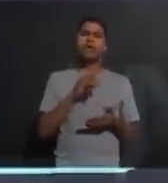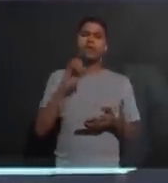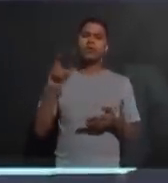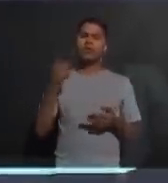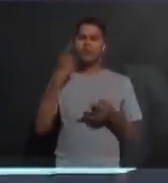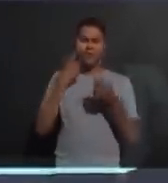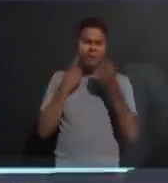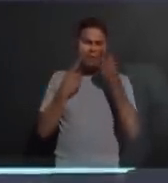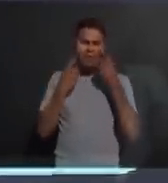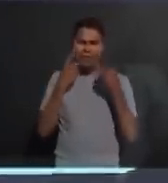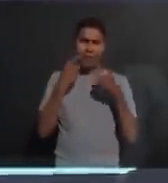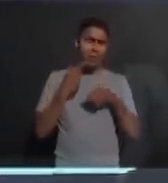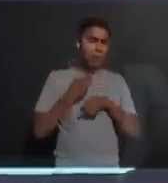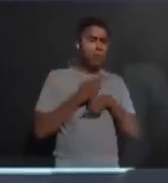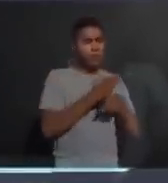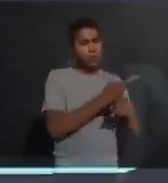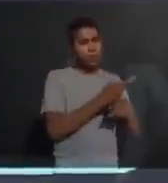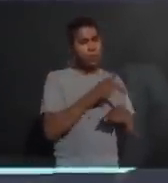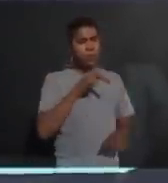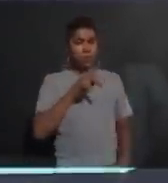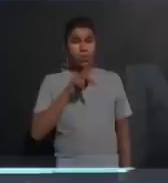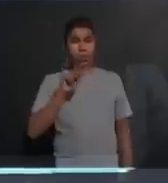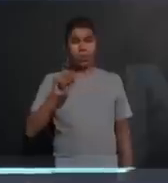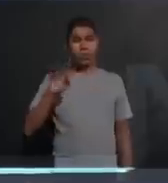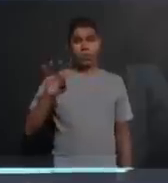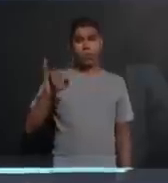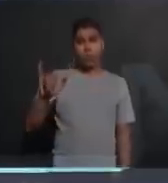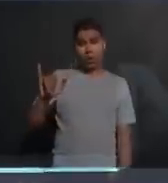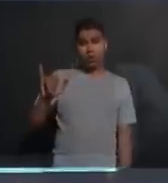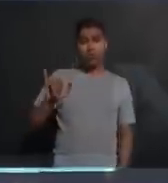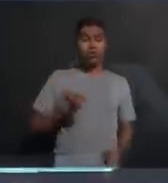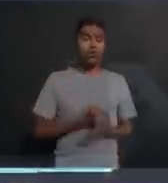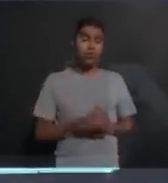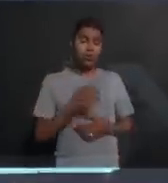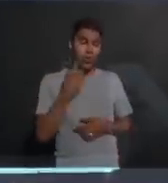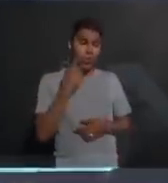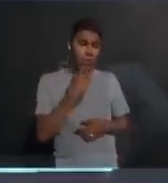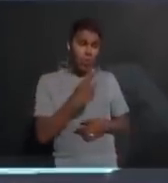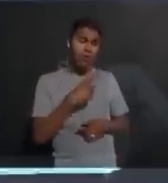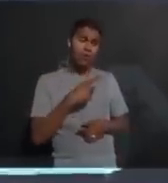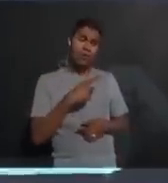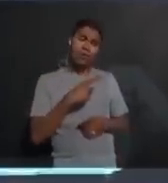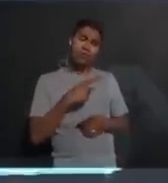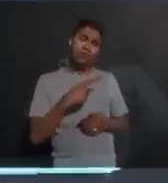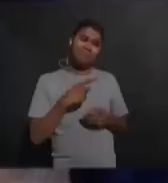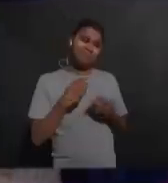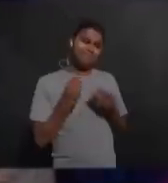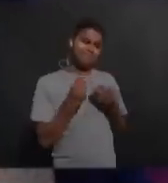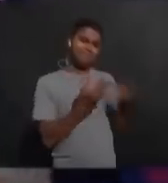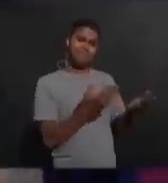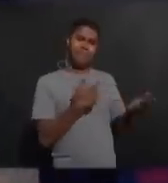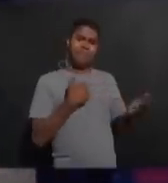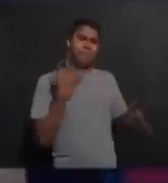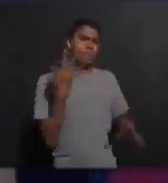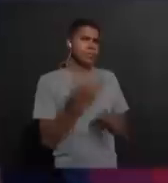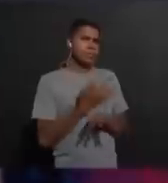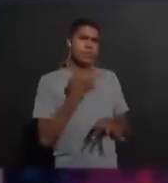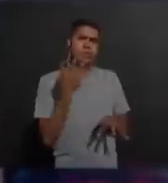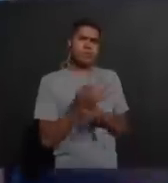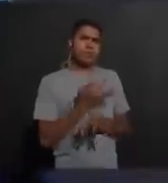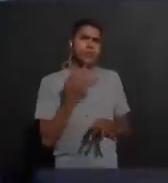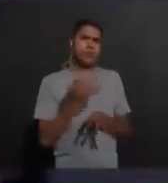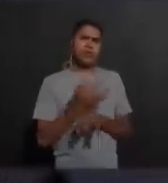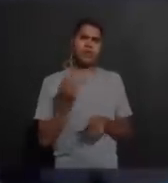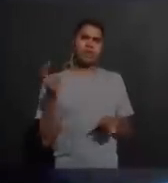ela me procurou dizendo pat olha eu tenho que te dá um negócio porque eu não aguento mais voltar pra